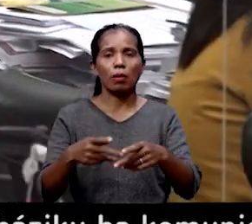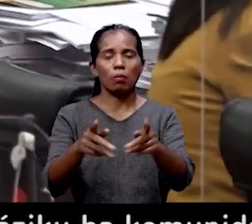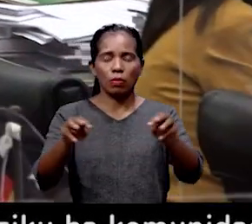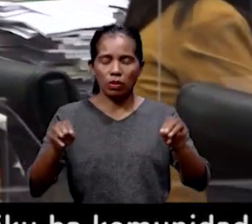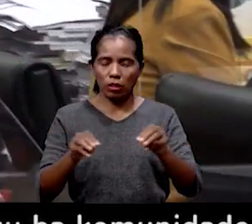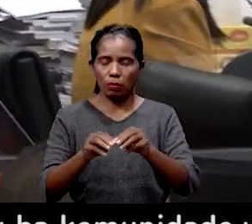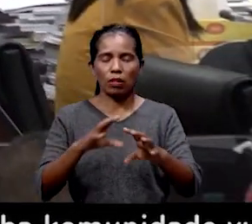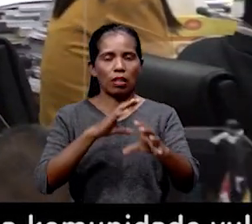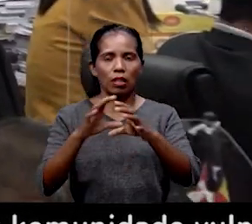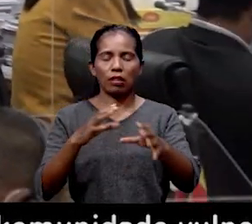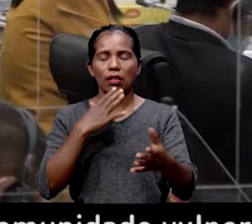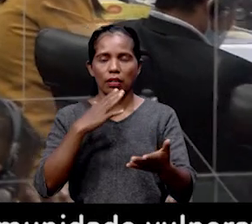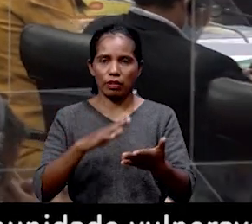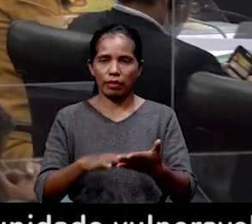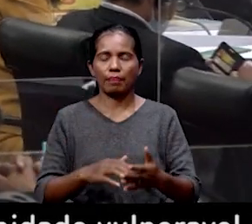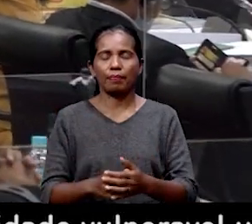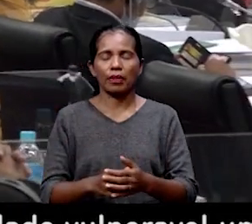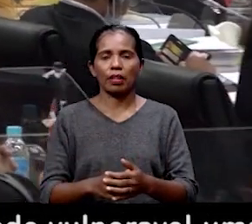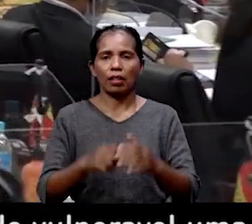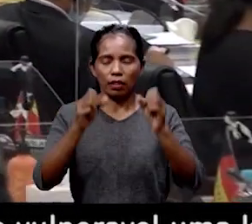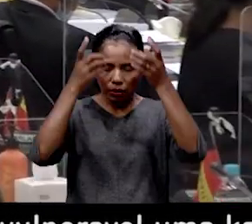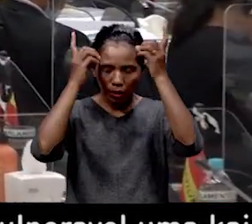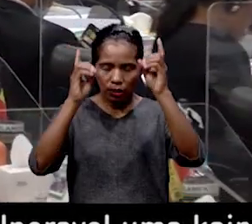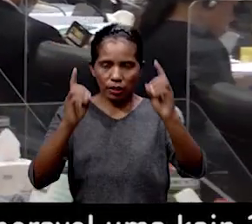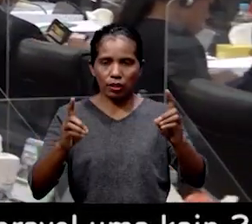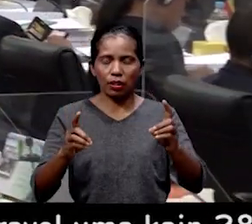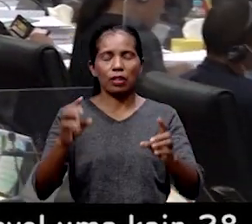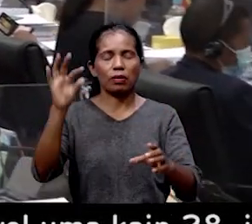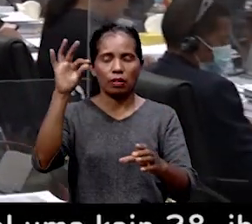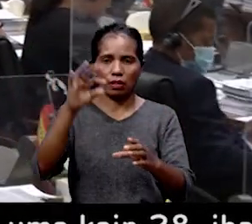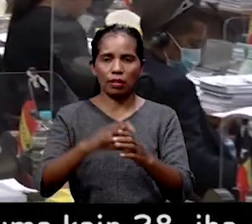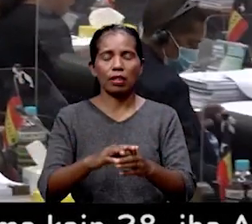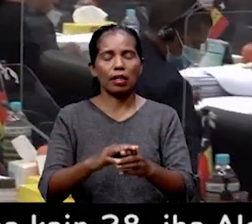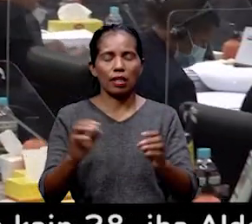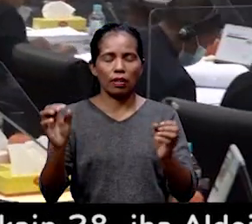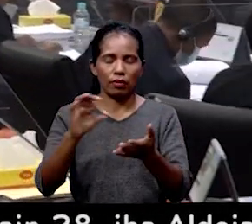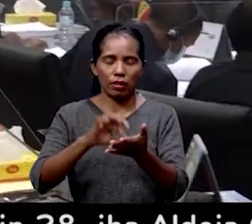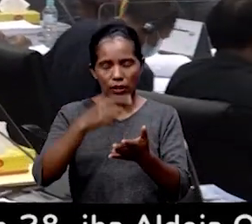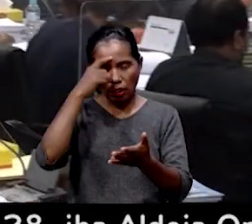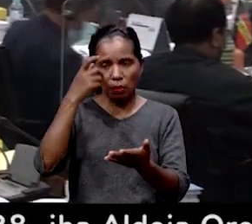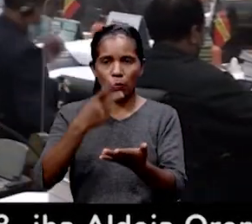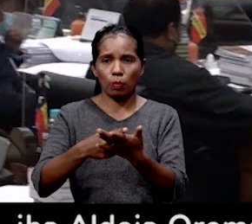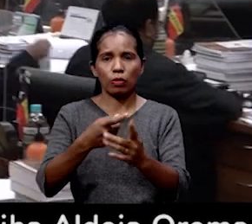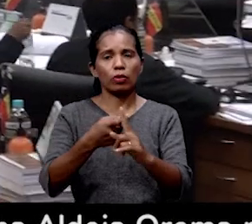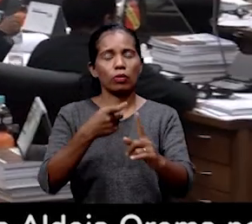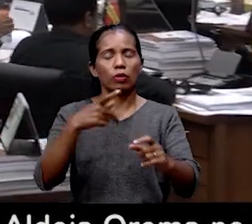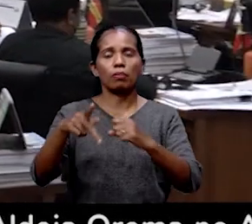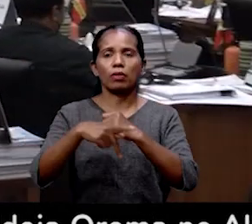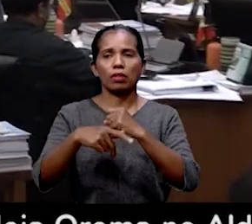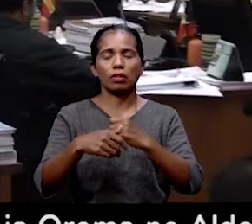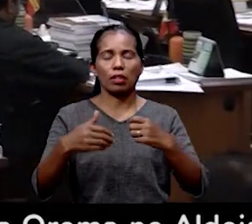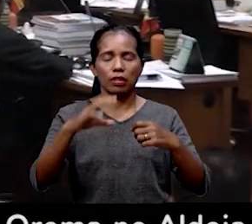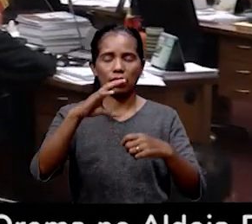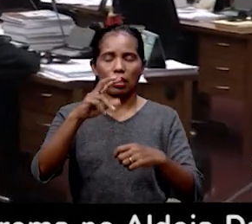Mas que Nune Aniceto Guterres decide retira pedido sosa careta fone, tamba proposta Rússia bancada oposição